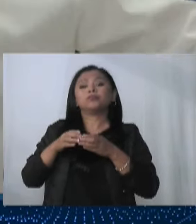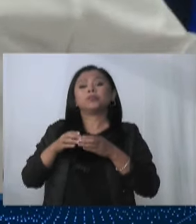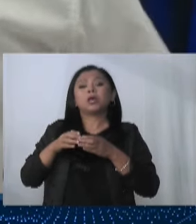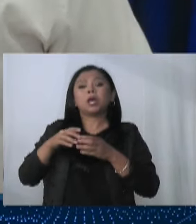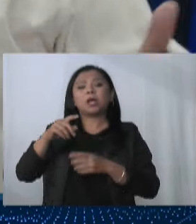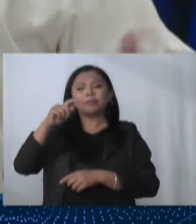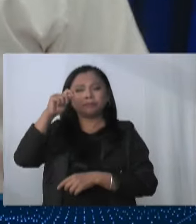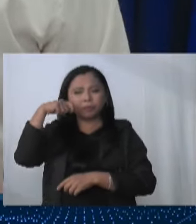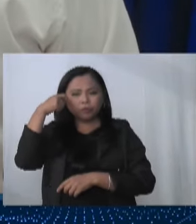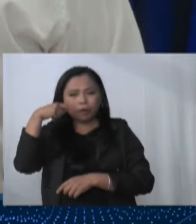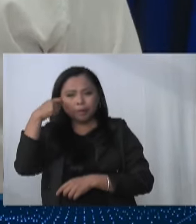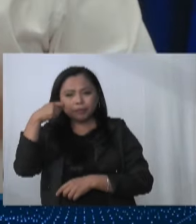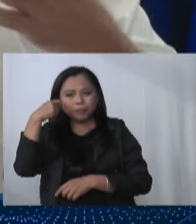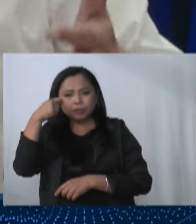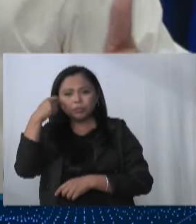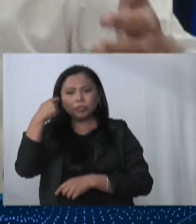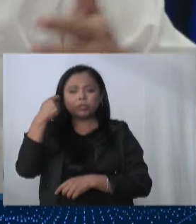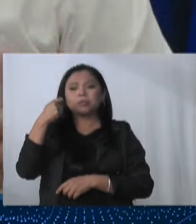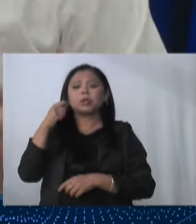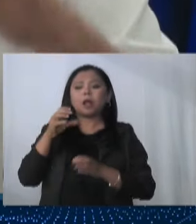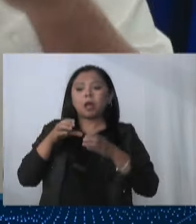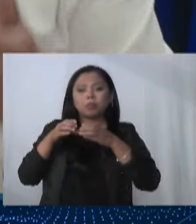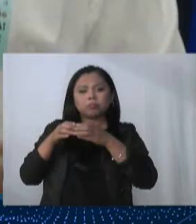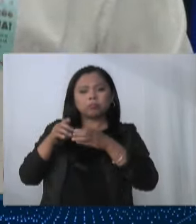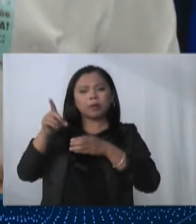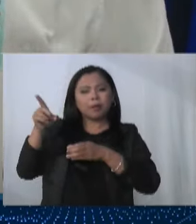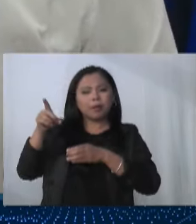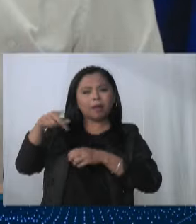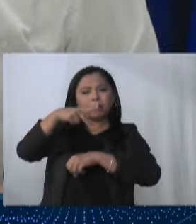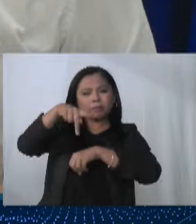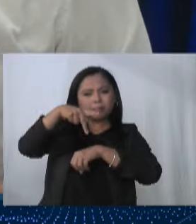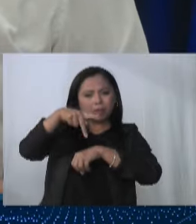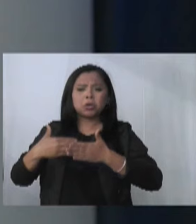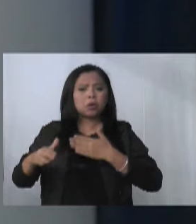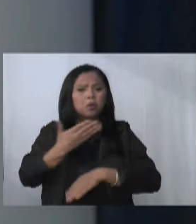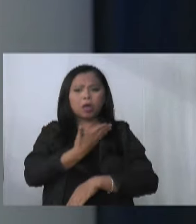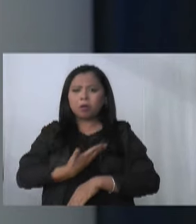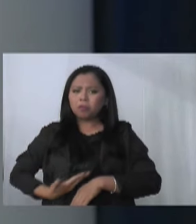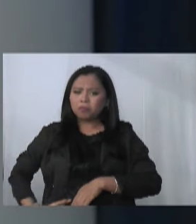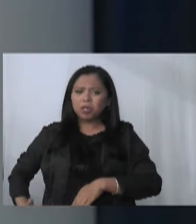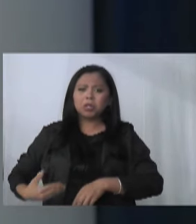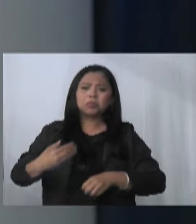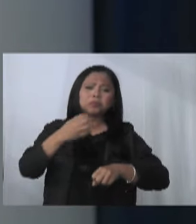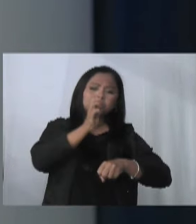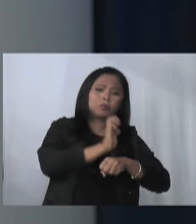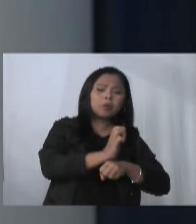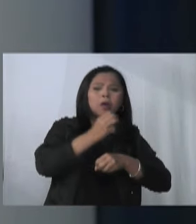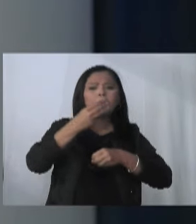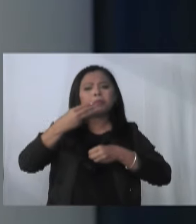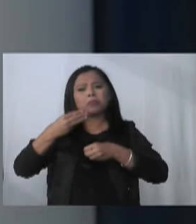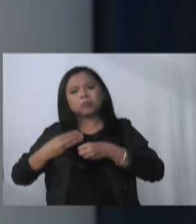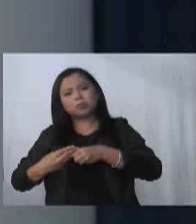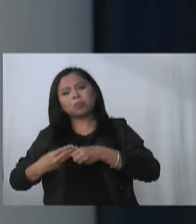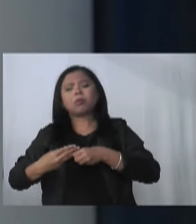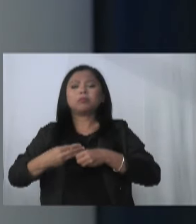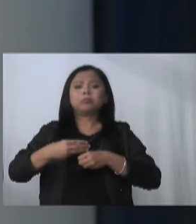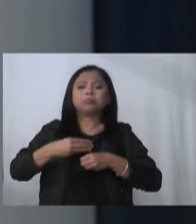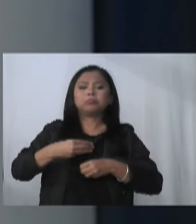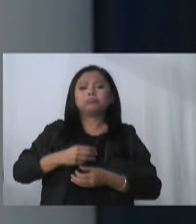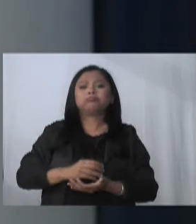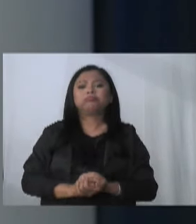área da Praça Pedro II, Cine Rex, por ali no centro artesanal. O seu partido tem um